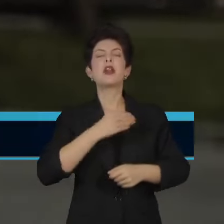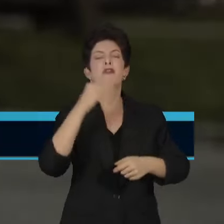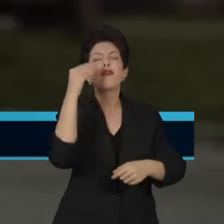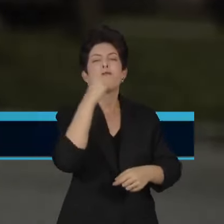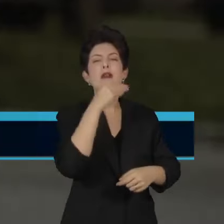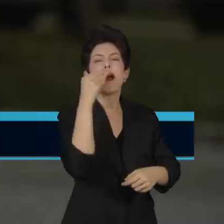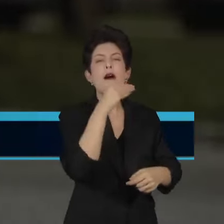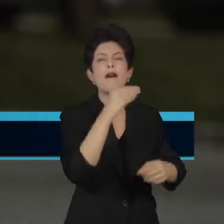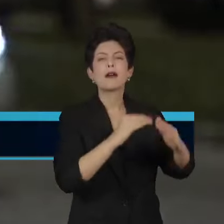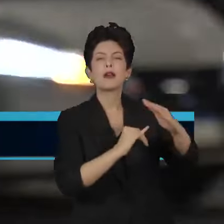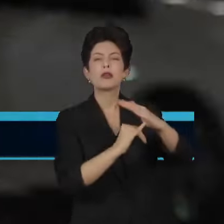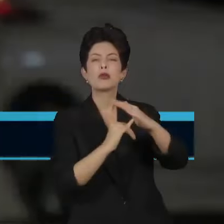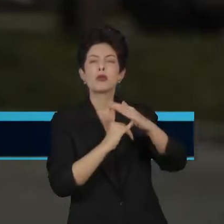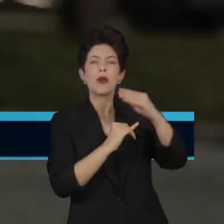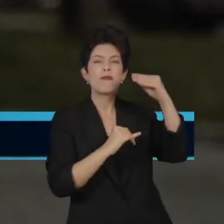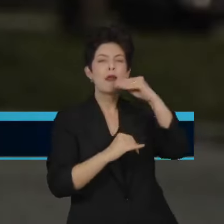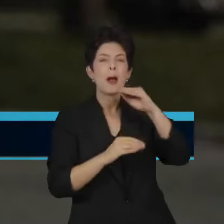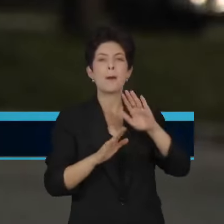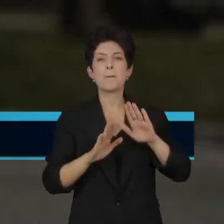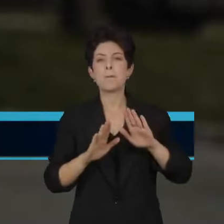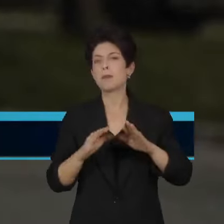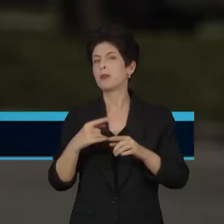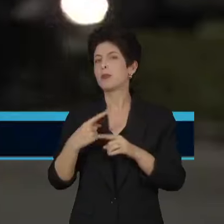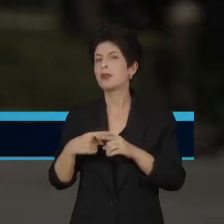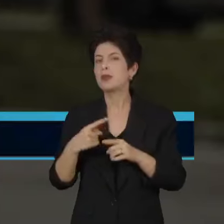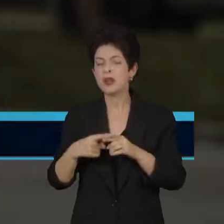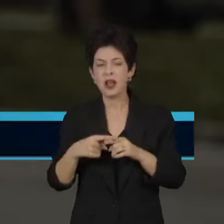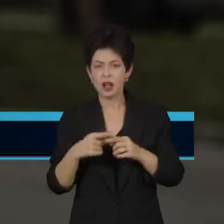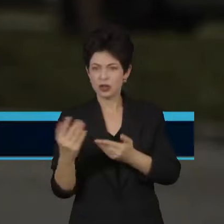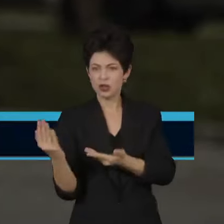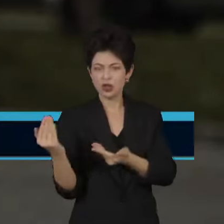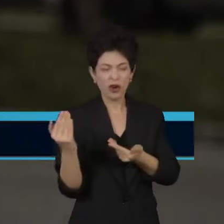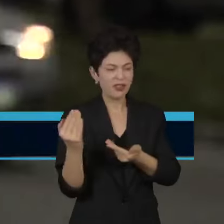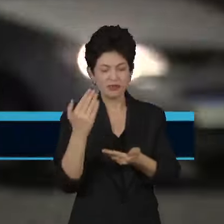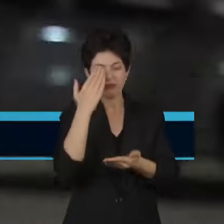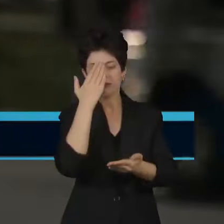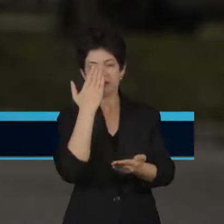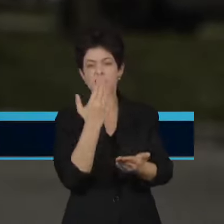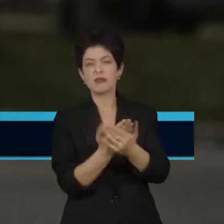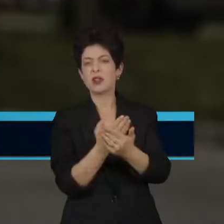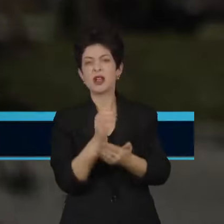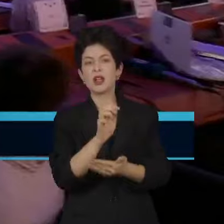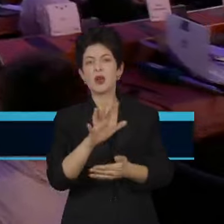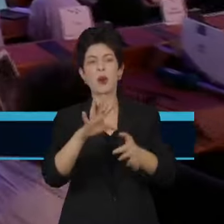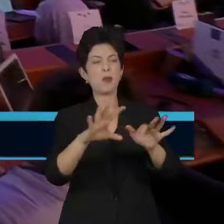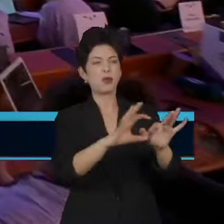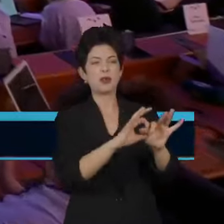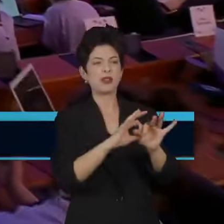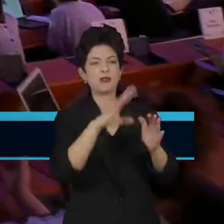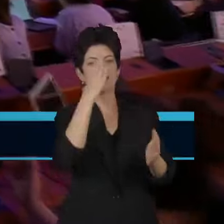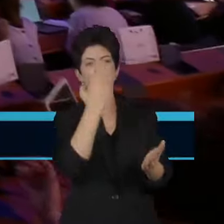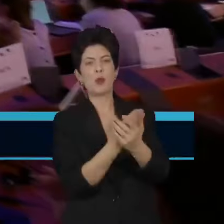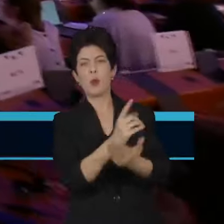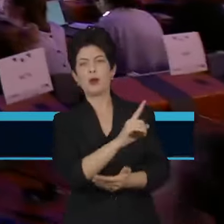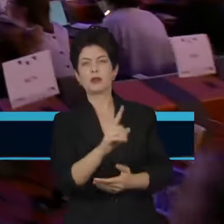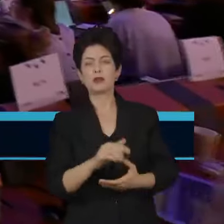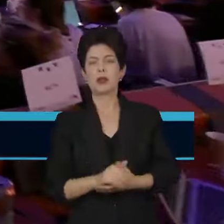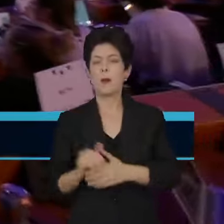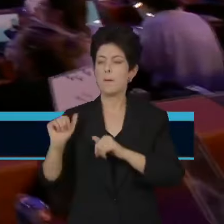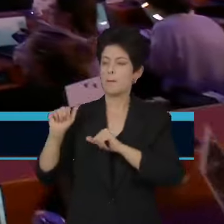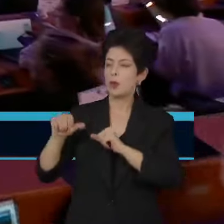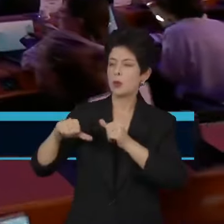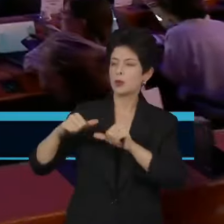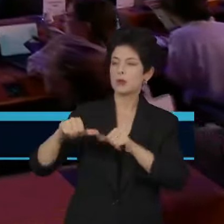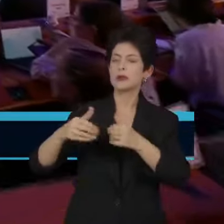enfraquecimento institucional, em parte devido à descrença dos jovens no projeto de uma Europa unida. Diante das mudanças que vêm